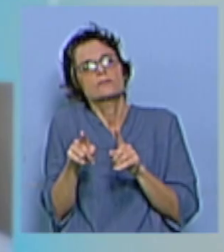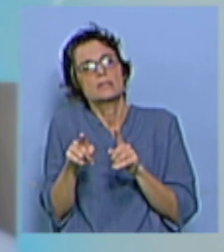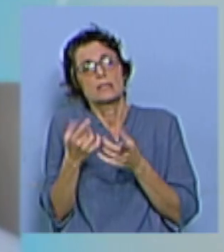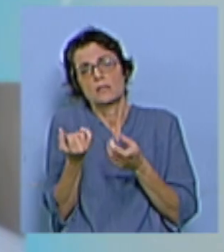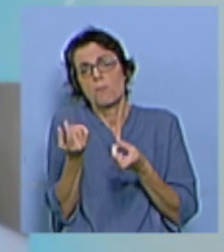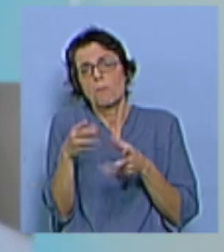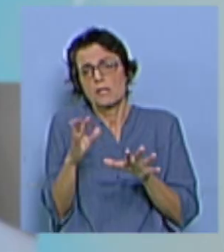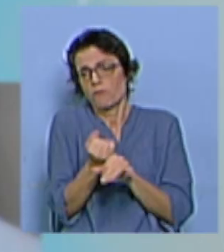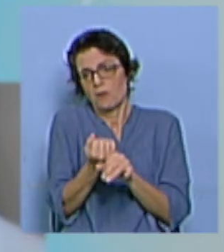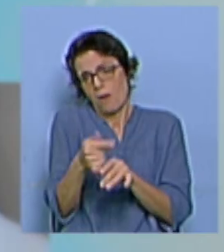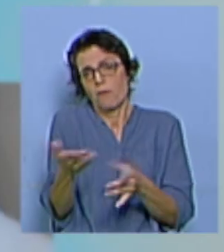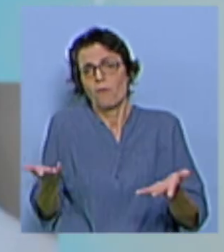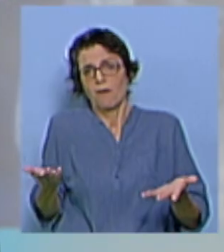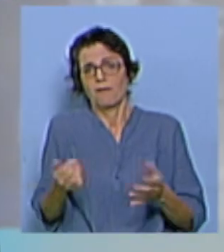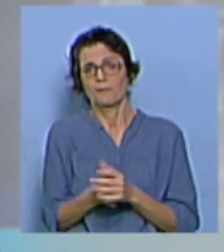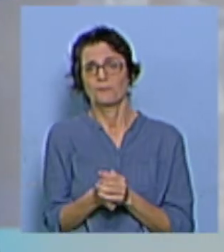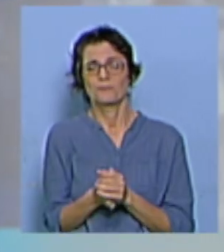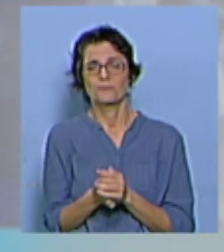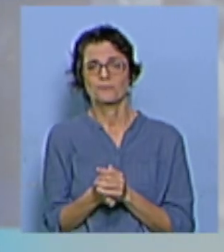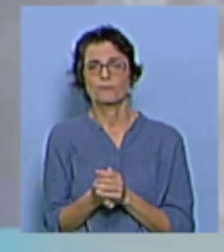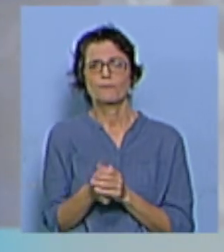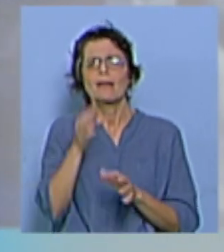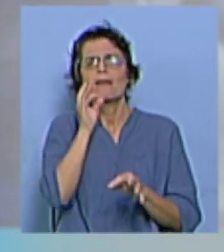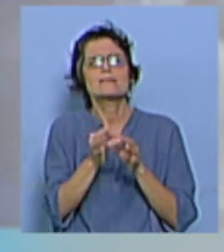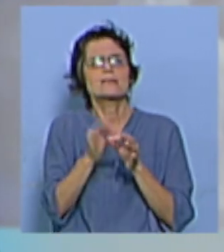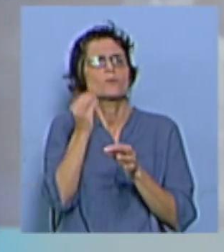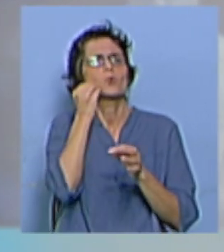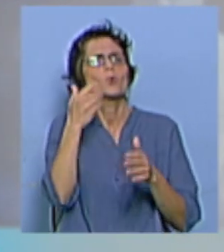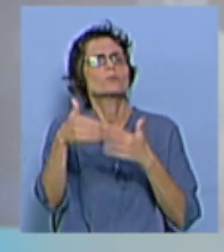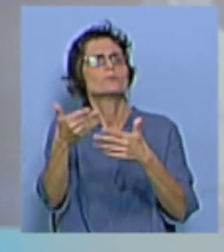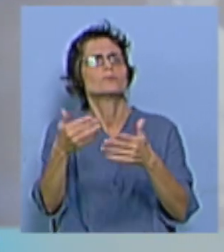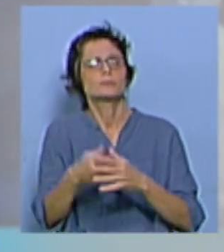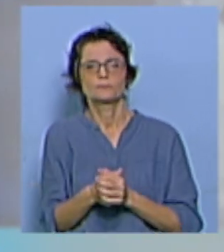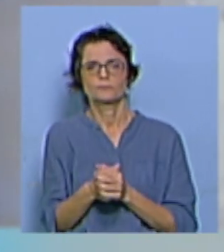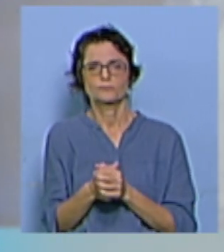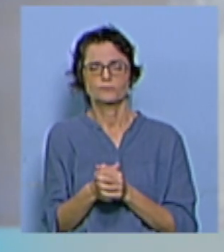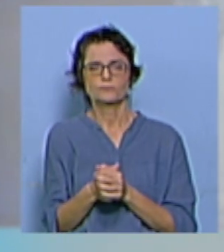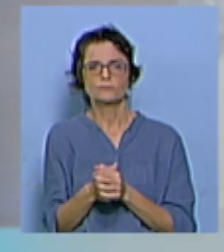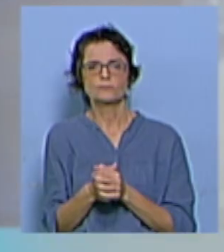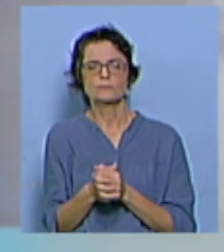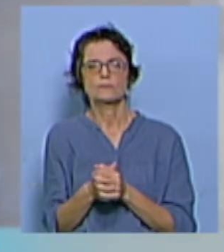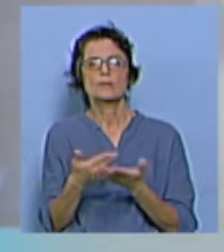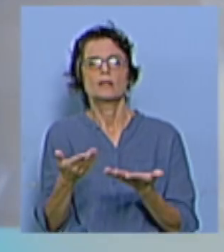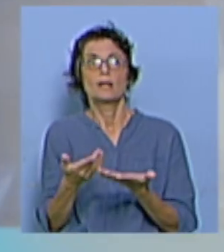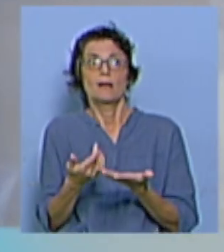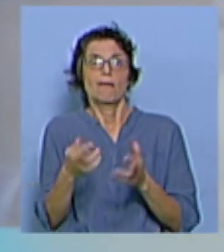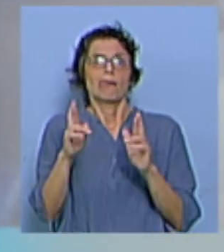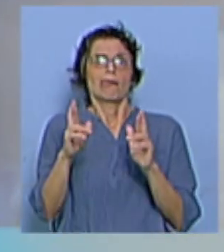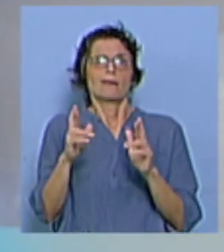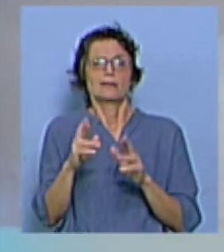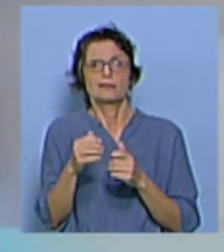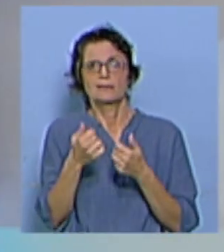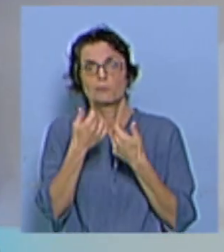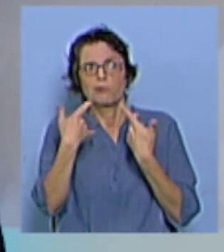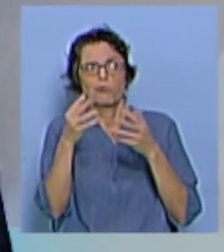que será o recomeço? Setembro, até ver, estamos com a esperança de que vai ser tudo normal, não é?